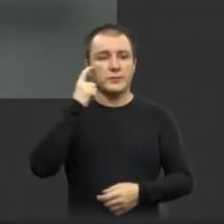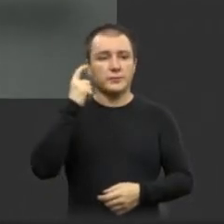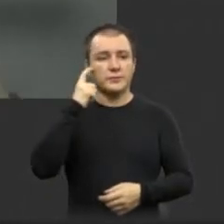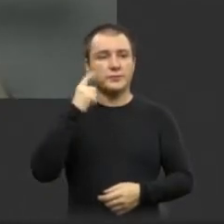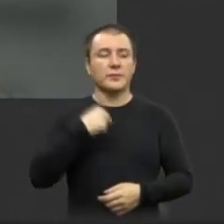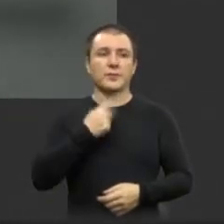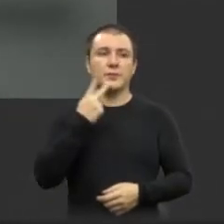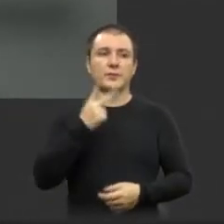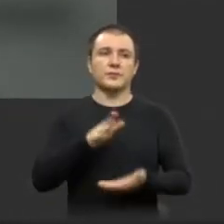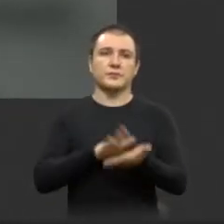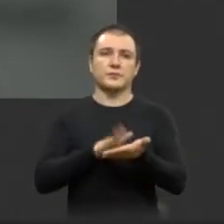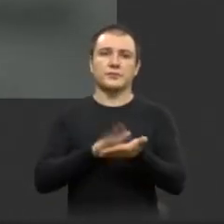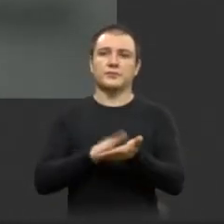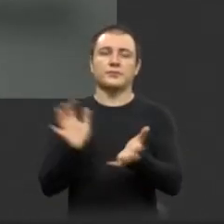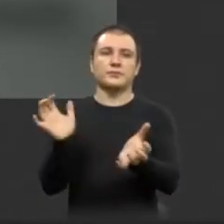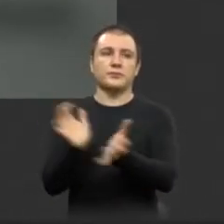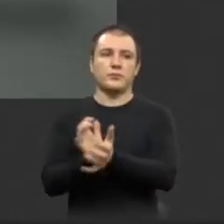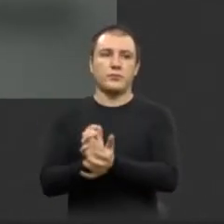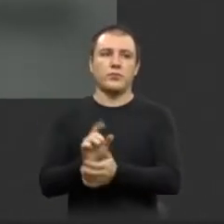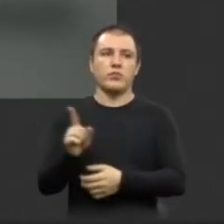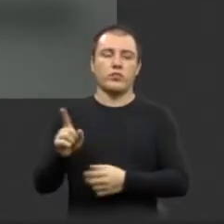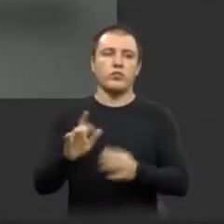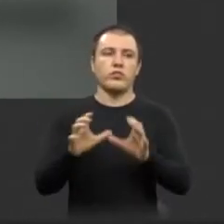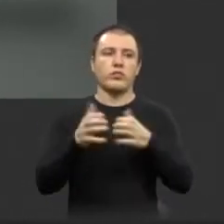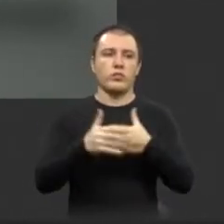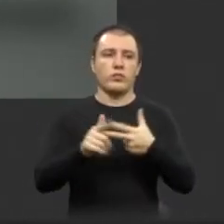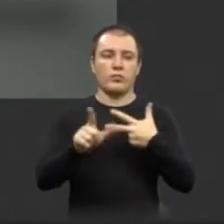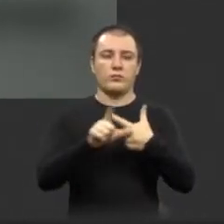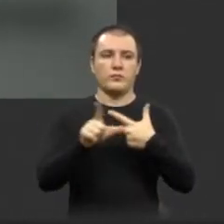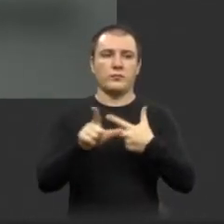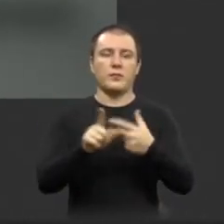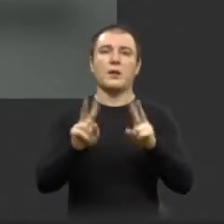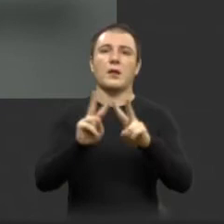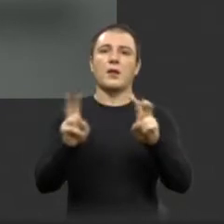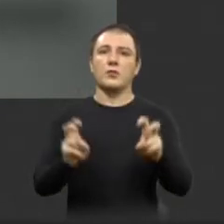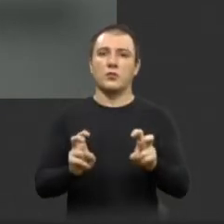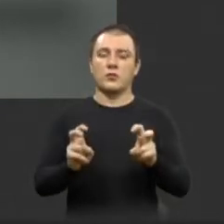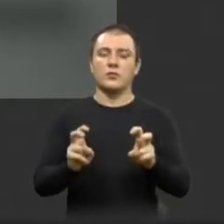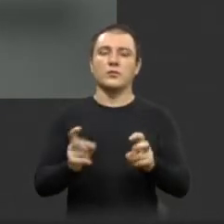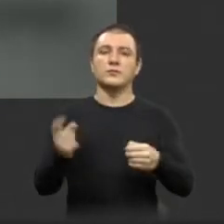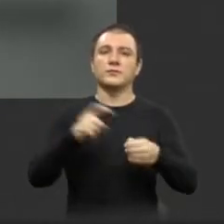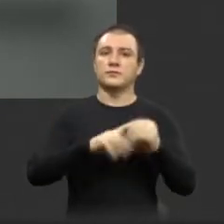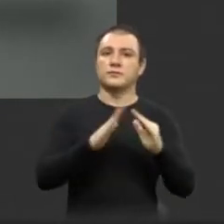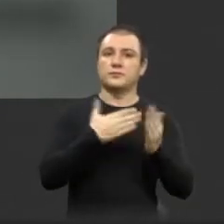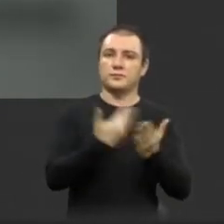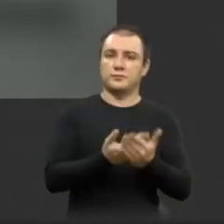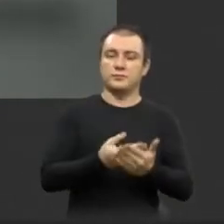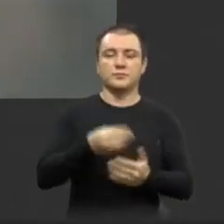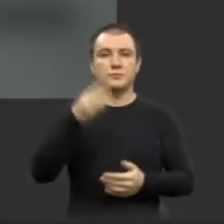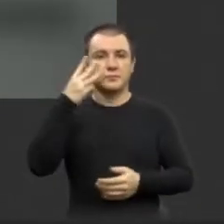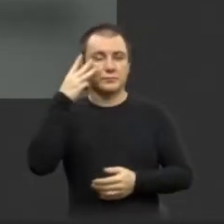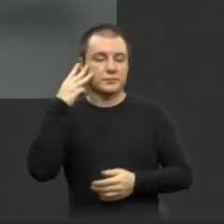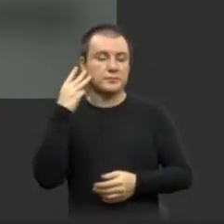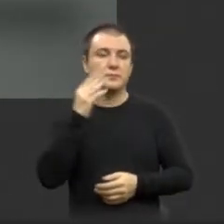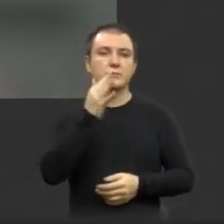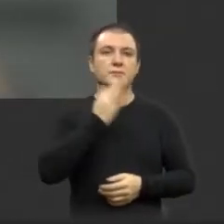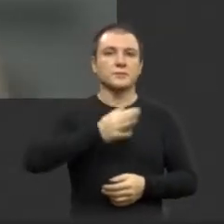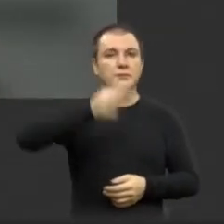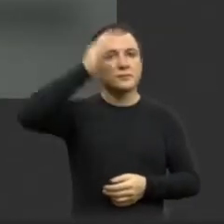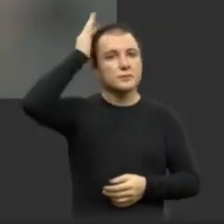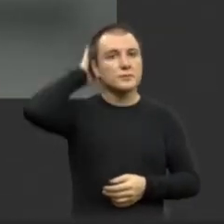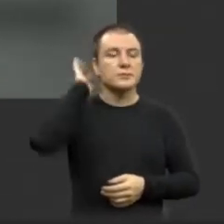parabenizo os meus amigos da frente parlamentar do volta às aulas Fabi Clemente e Guilherme que fizeram a